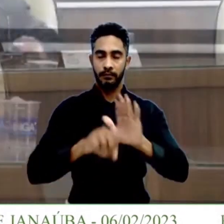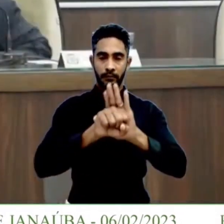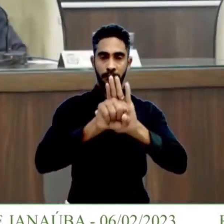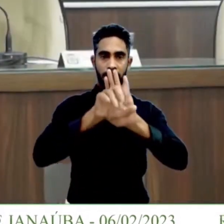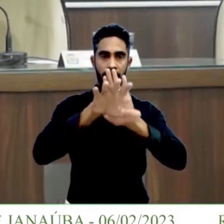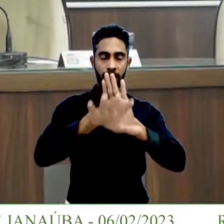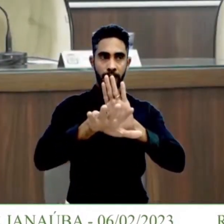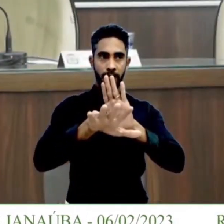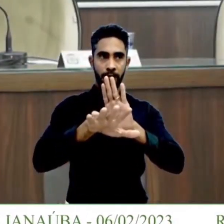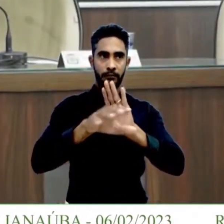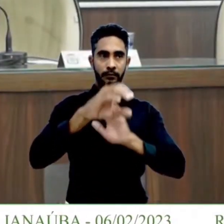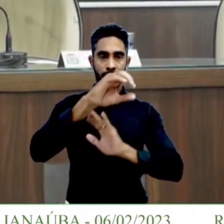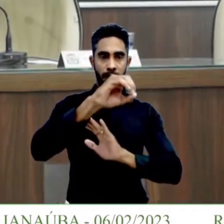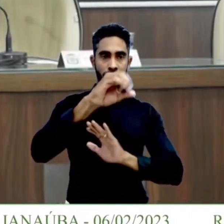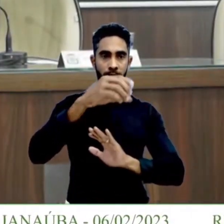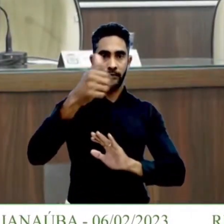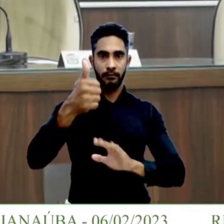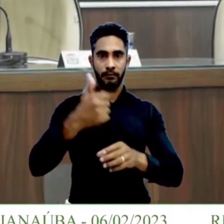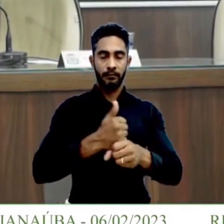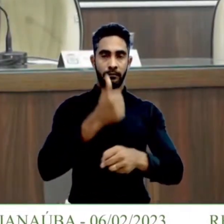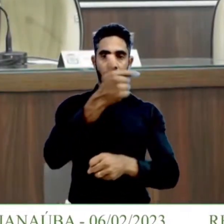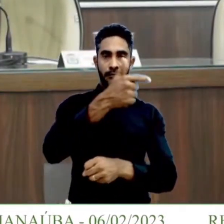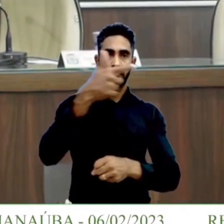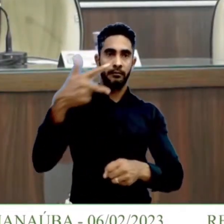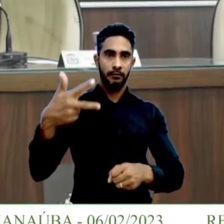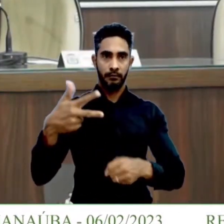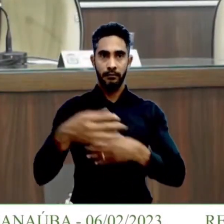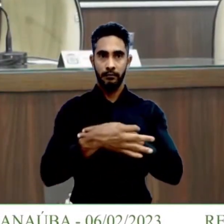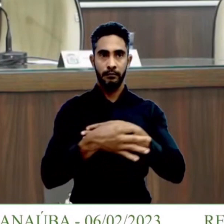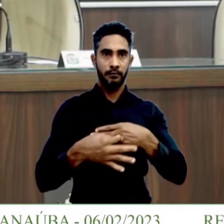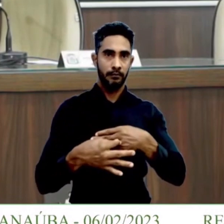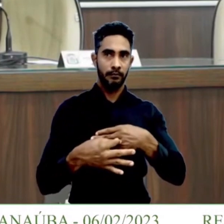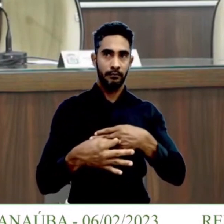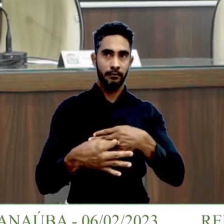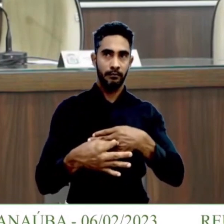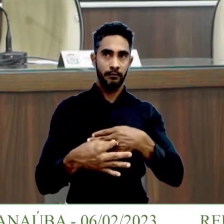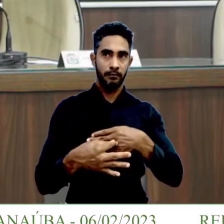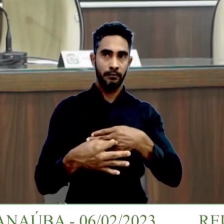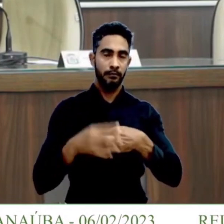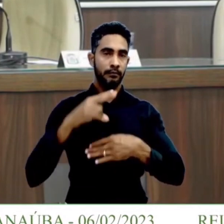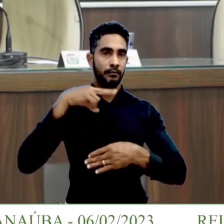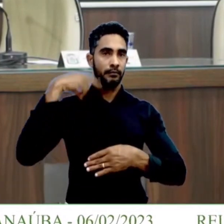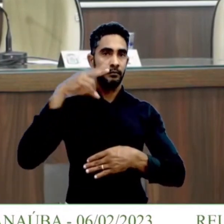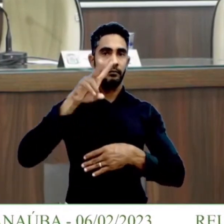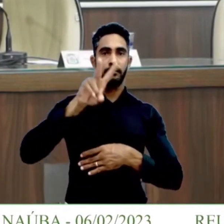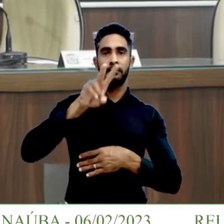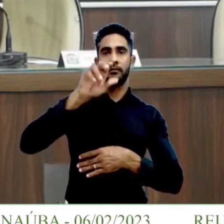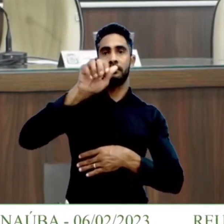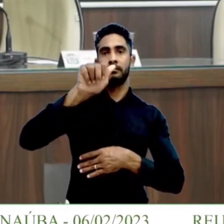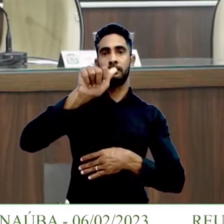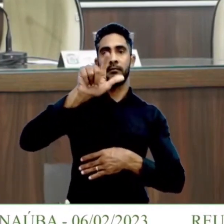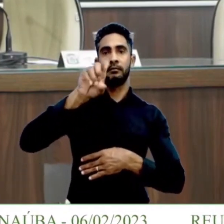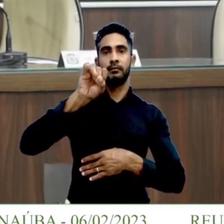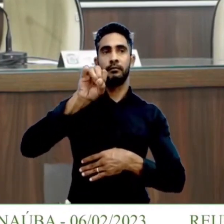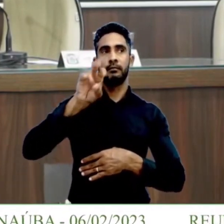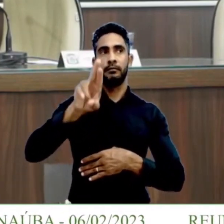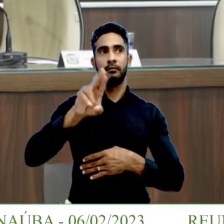Indicação de necessidade 001 de 2023, de autoria, vereador Valdeir dos Santos